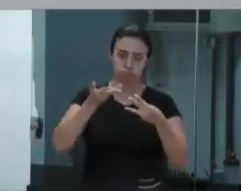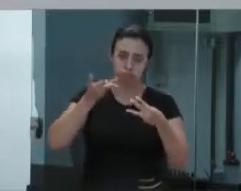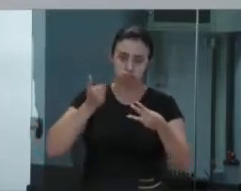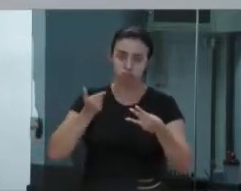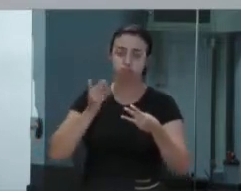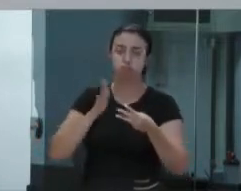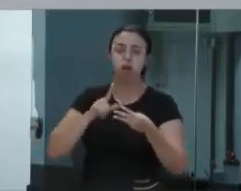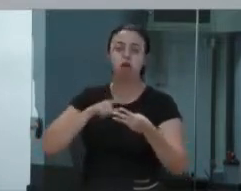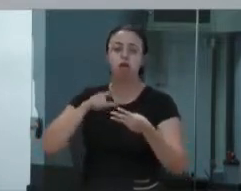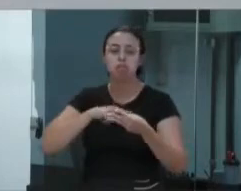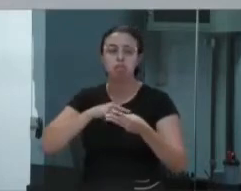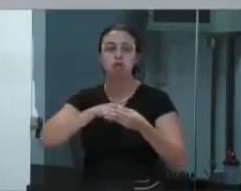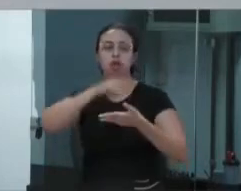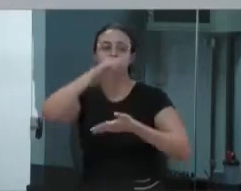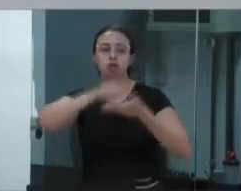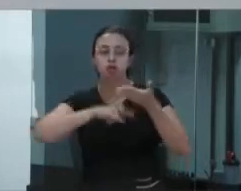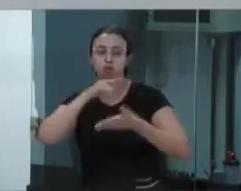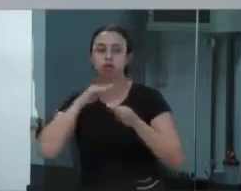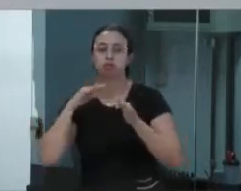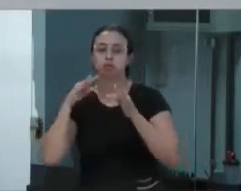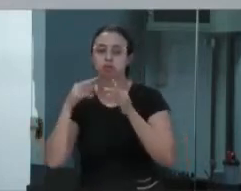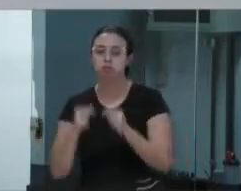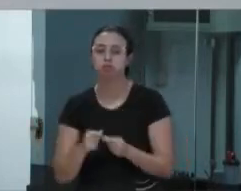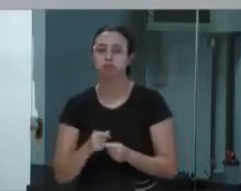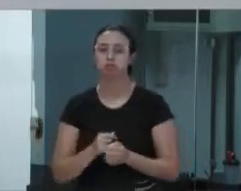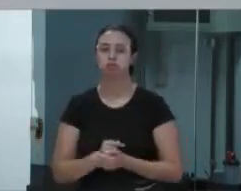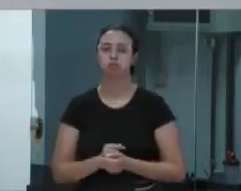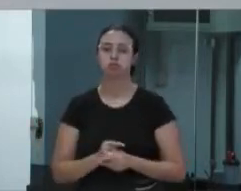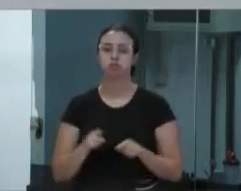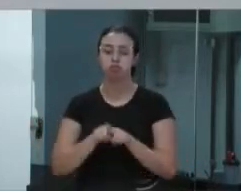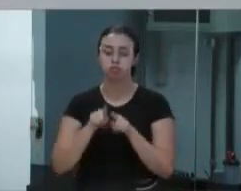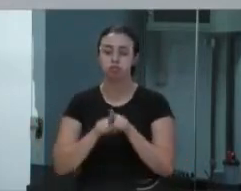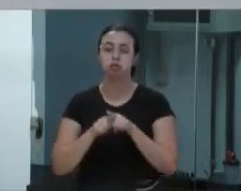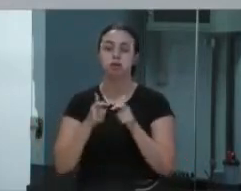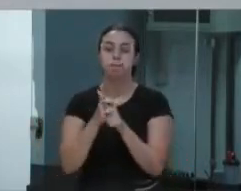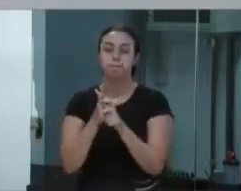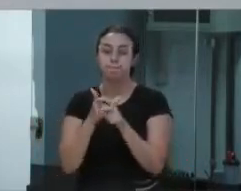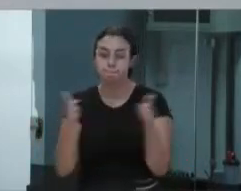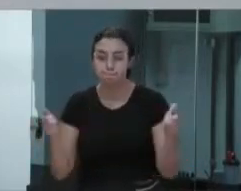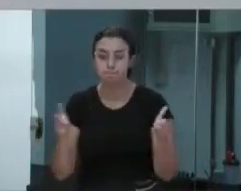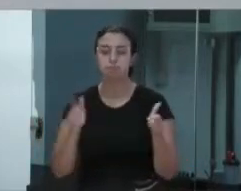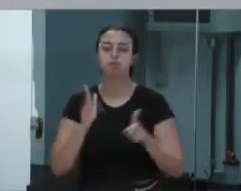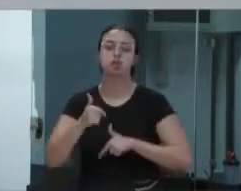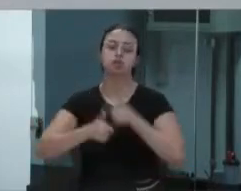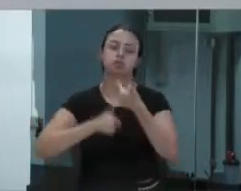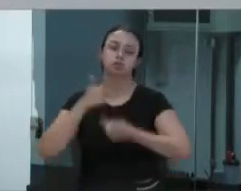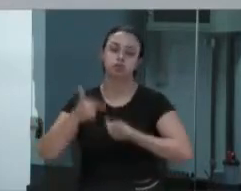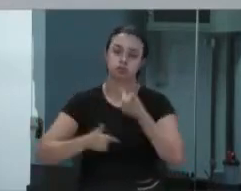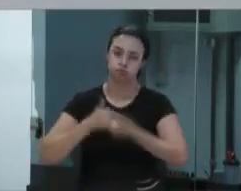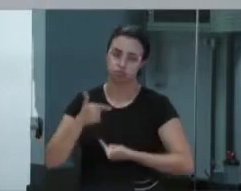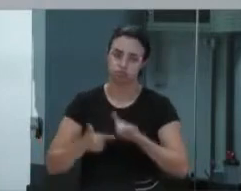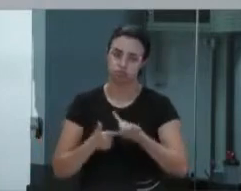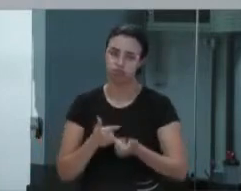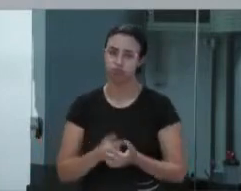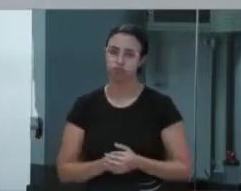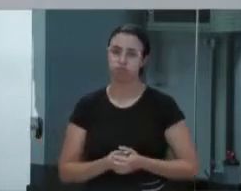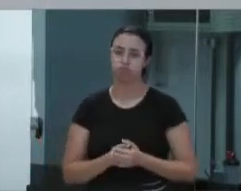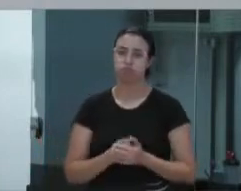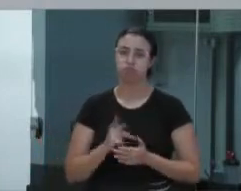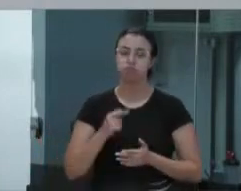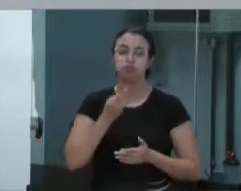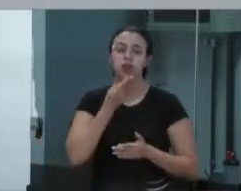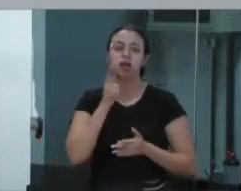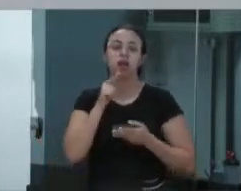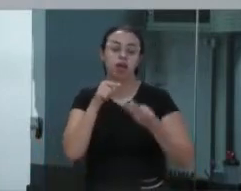está, né, mas ele já está com um plano de vida. Muitos desses que estão no acolhimento, inclusive, já estão trabalhando. Vamos dizer assim que é uma porta